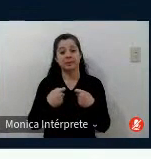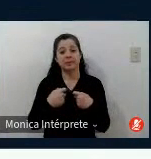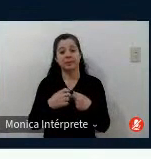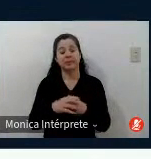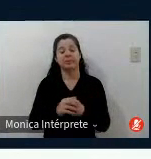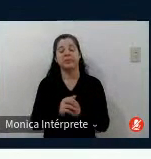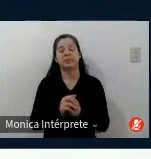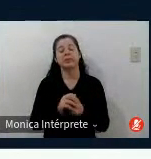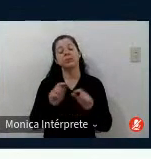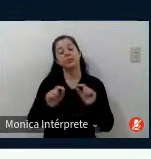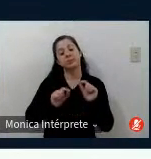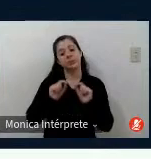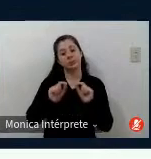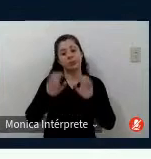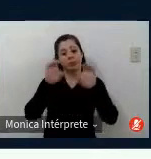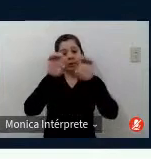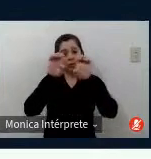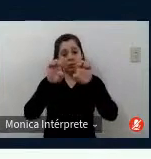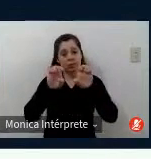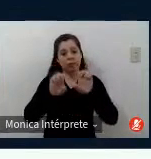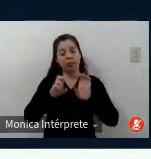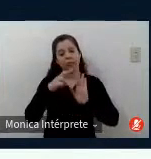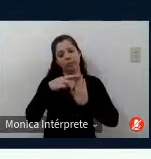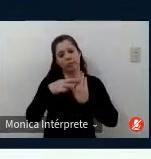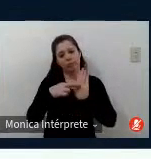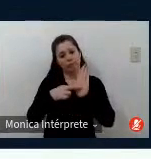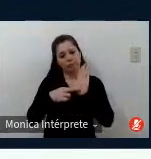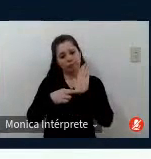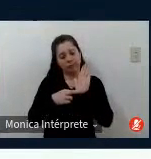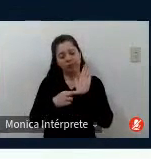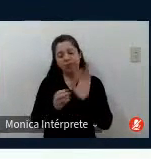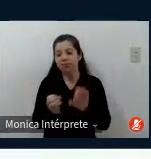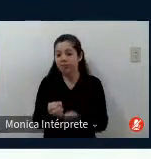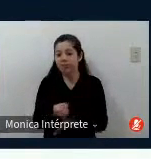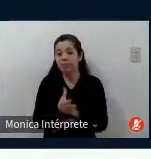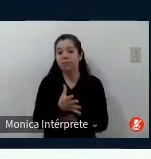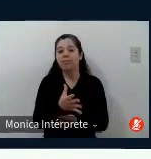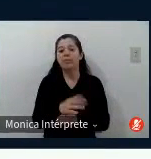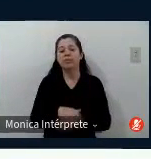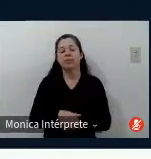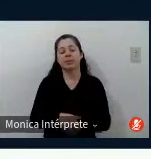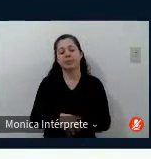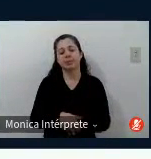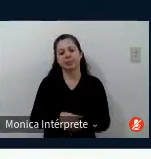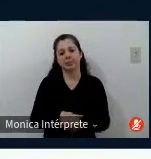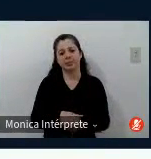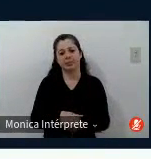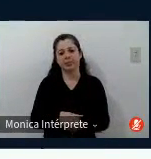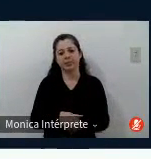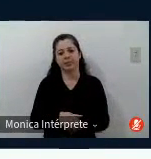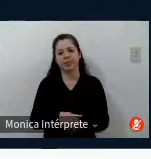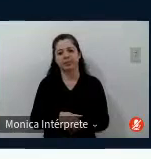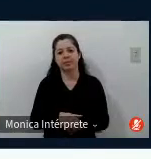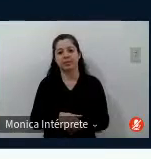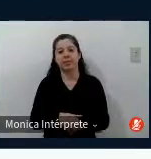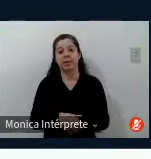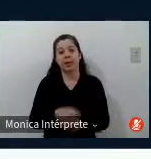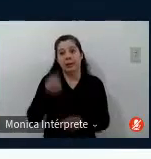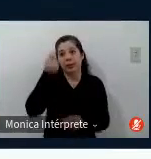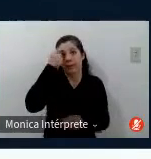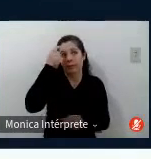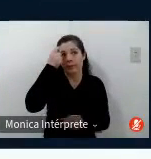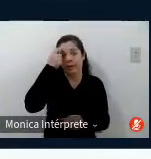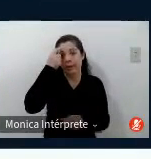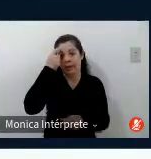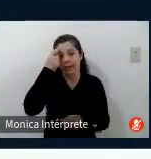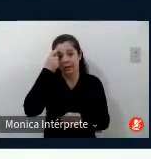uma revisão da estrutura que a gente tem hoje. Então, quando a gente fala, né, ecologizar os PPCs, então é um